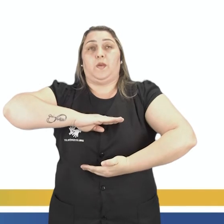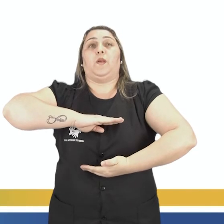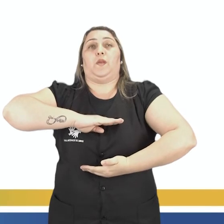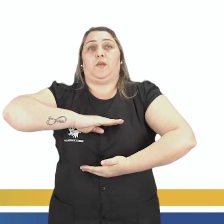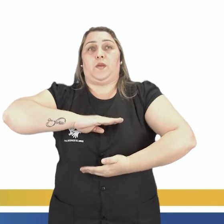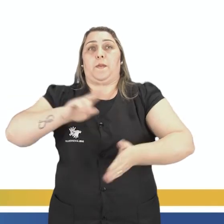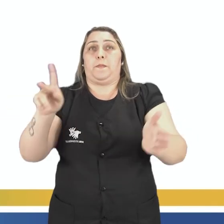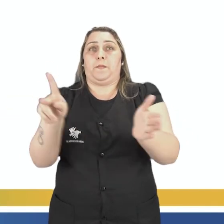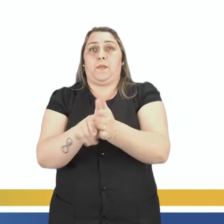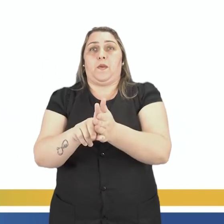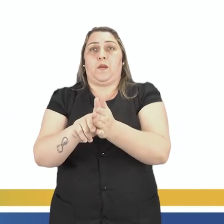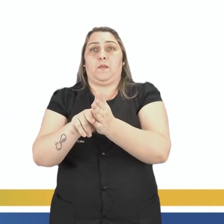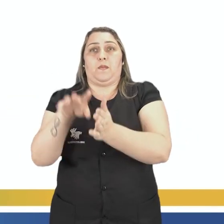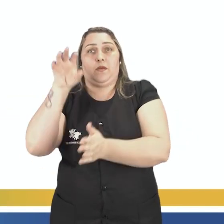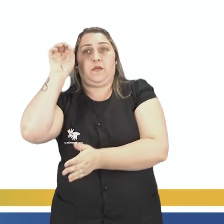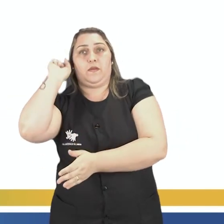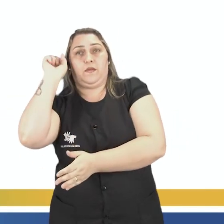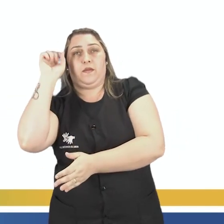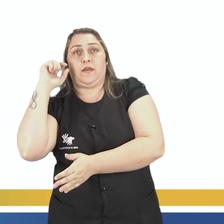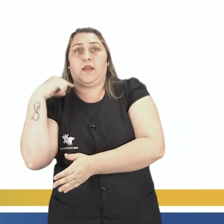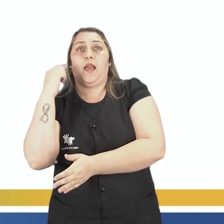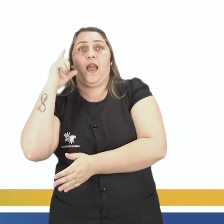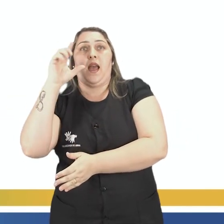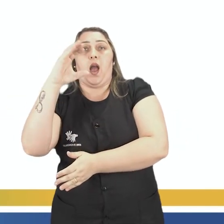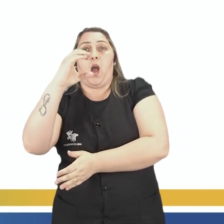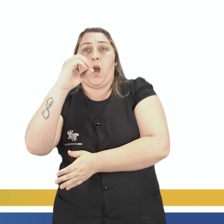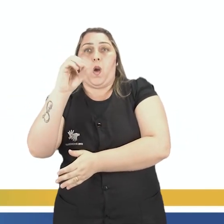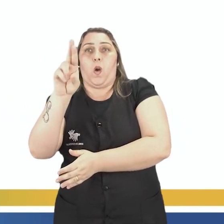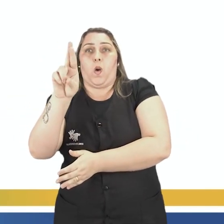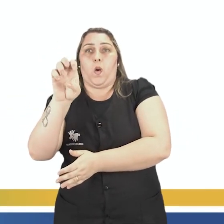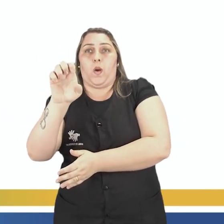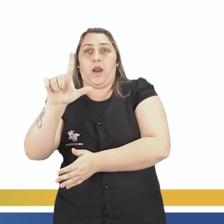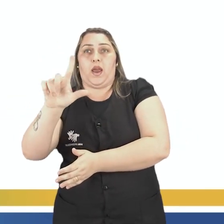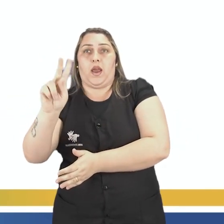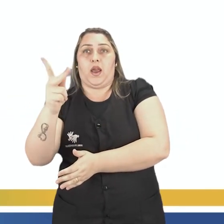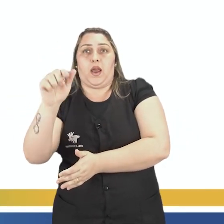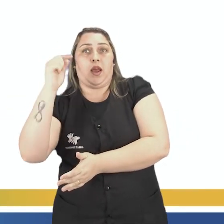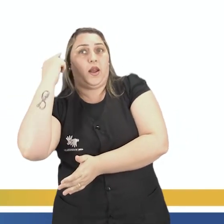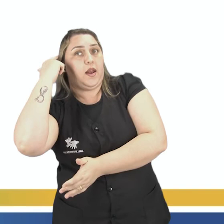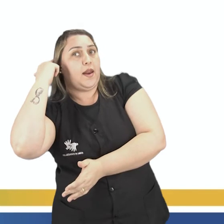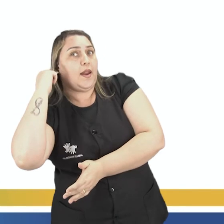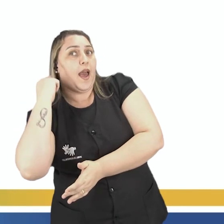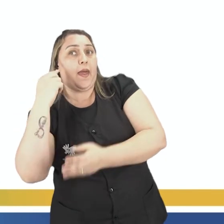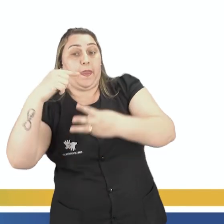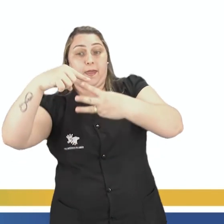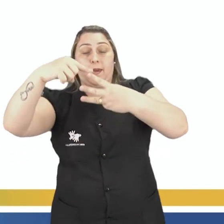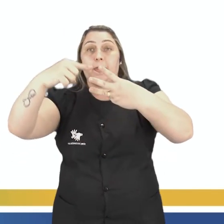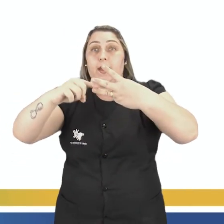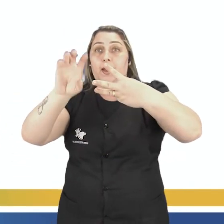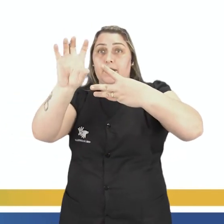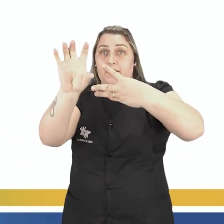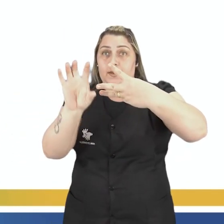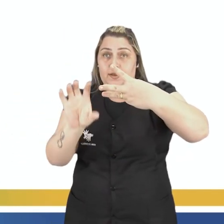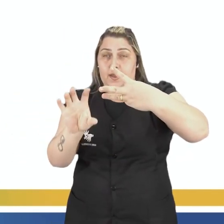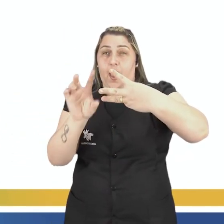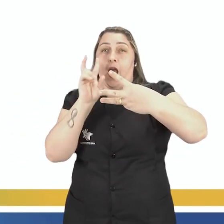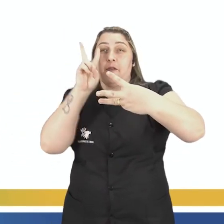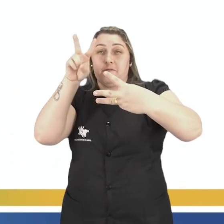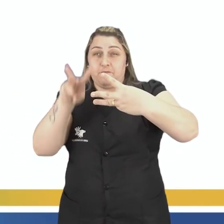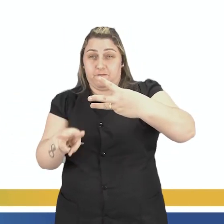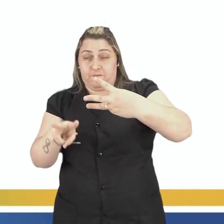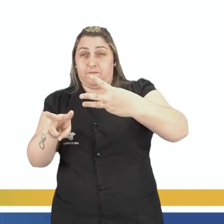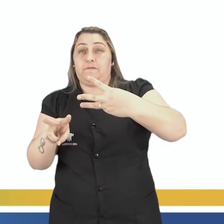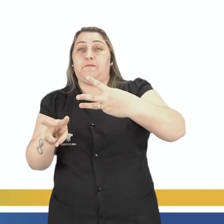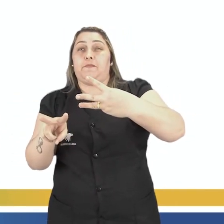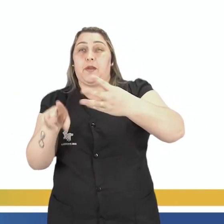relacionado com a nossa audição é a orelha, que é composta por 3 regiões. Analise a